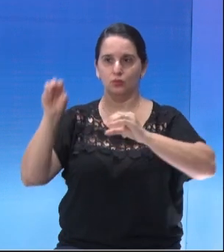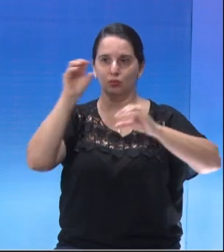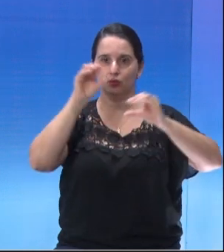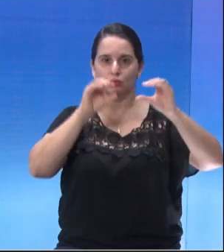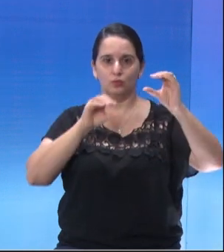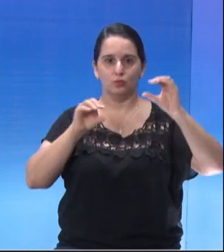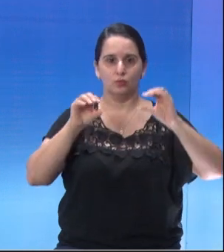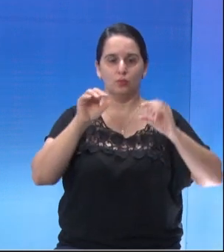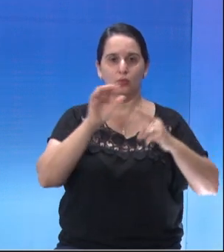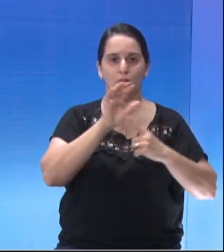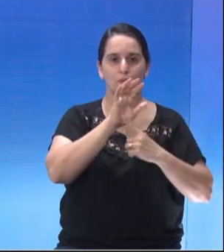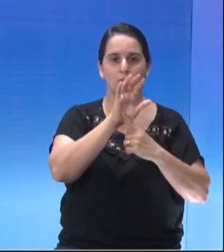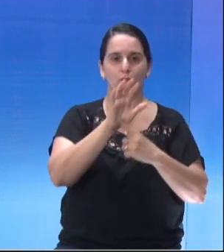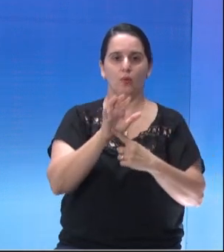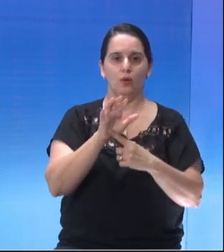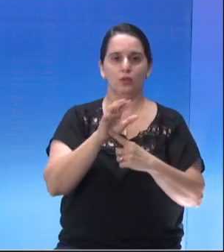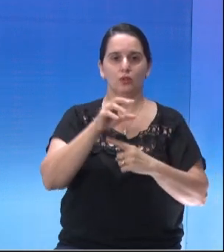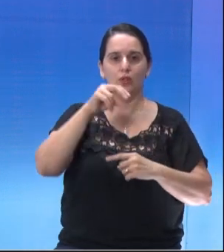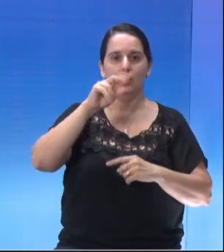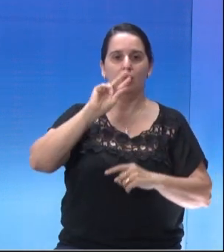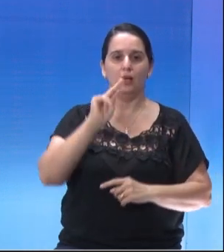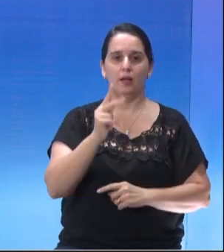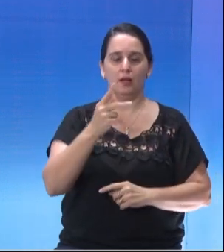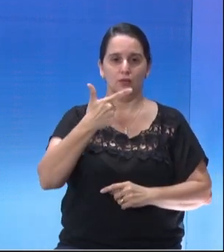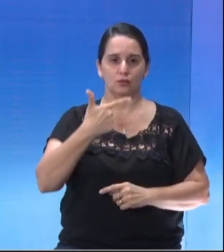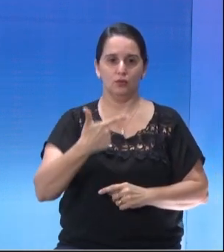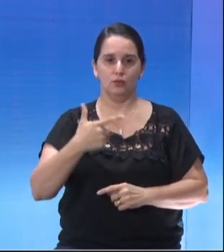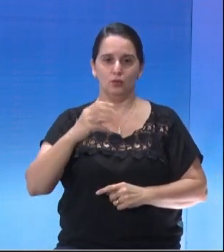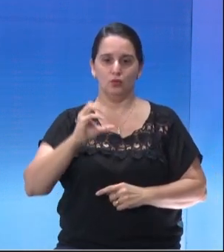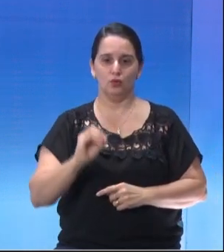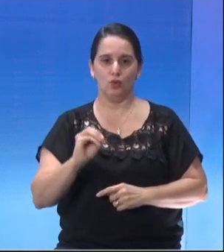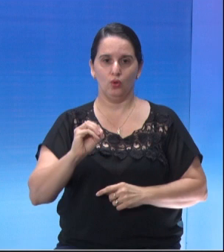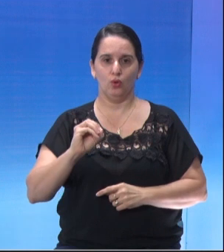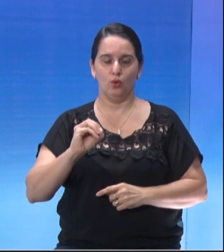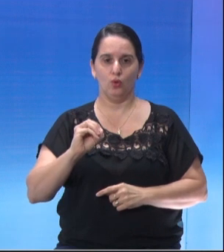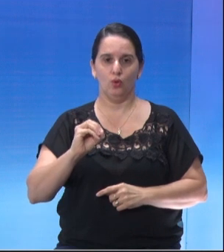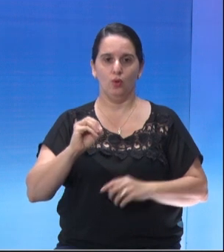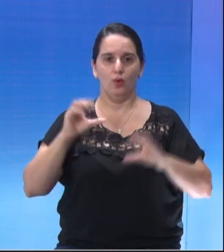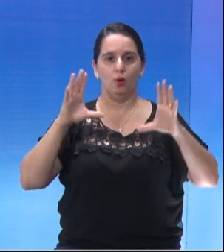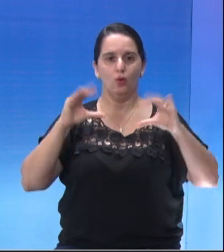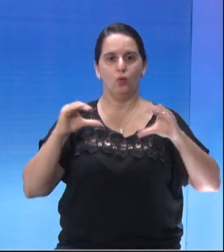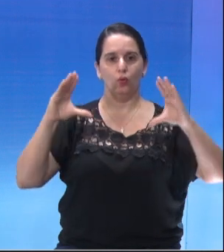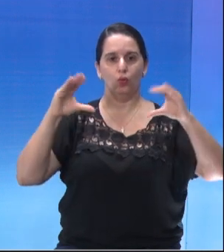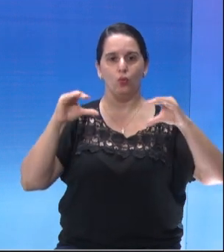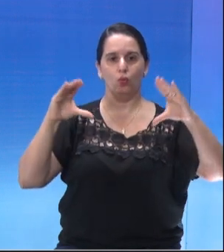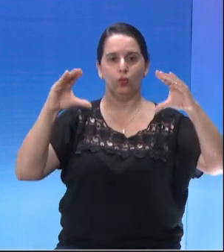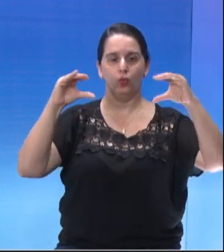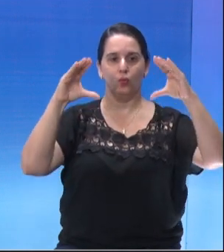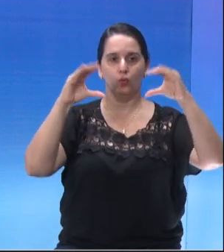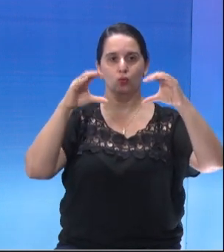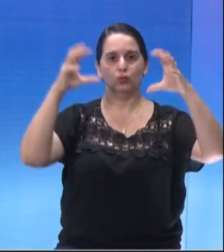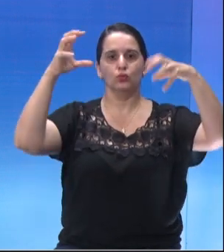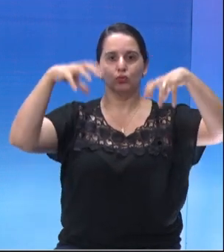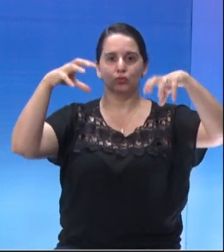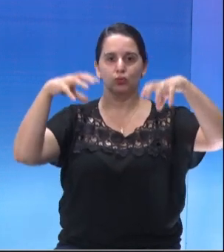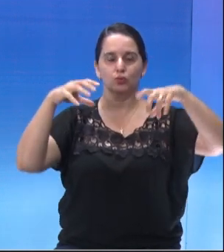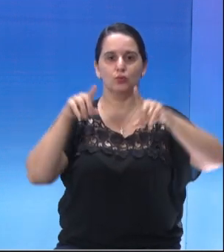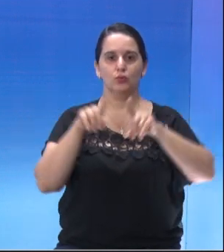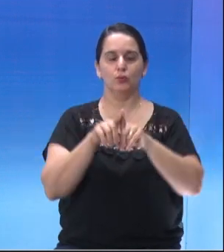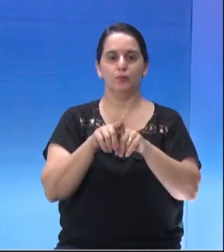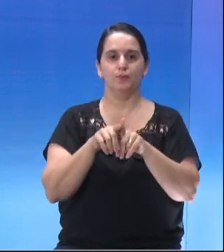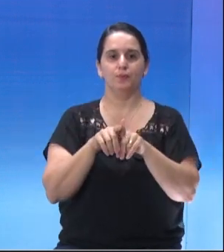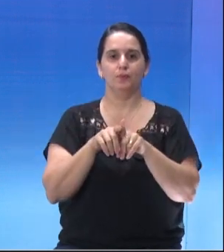partículas conseguem fixar a molécula de água para a formação de nuvem, por consequência,